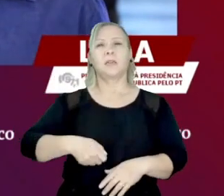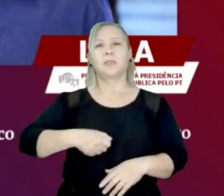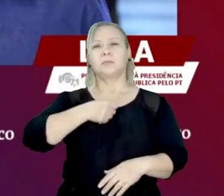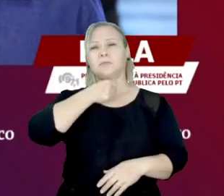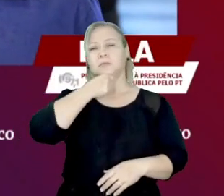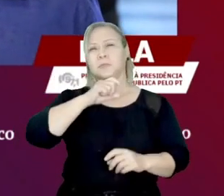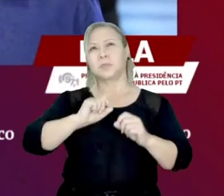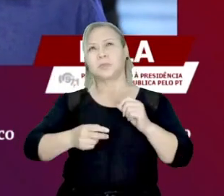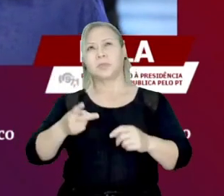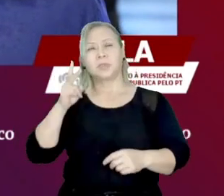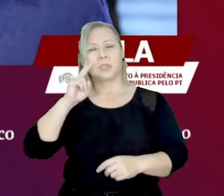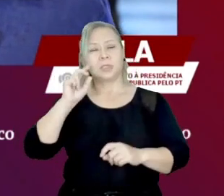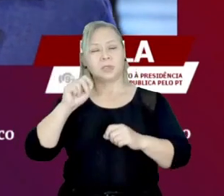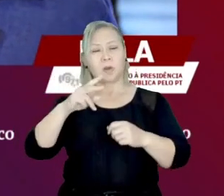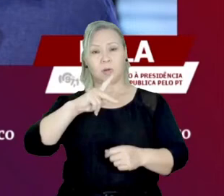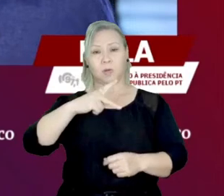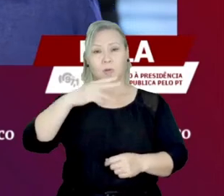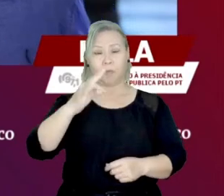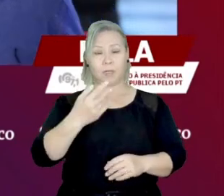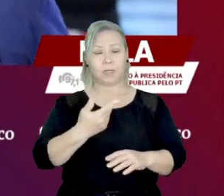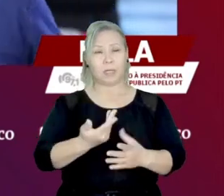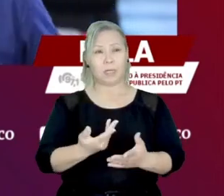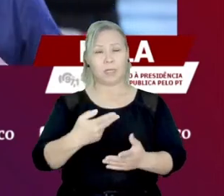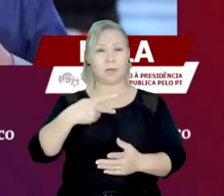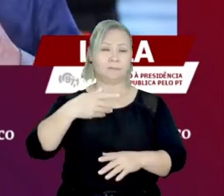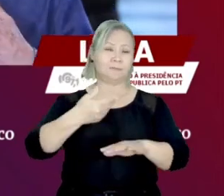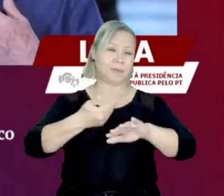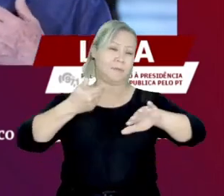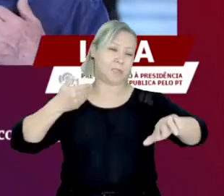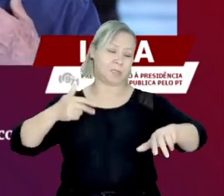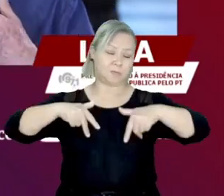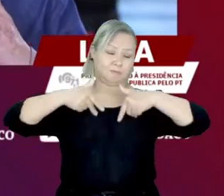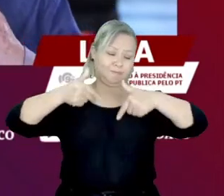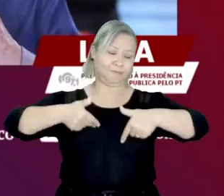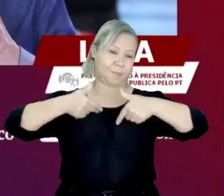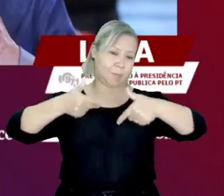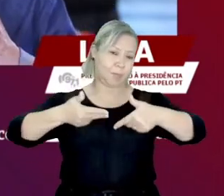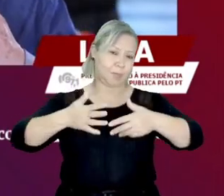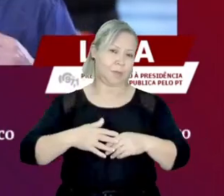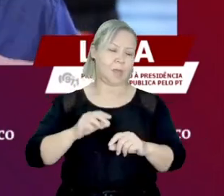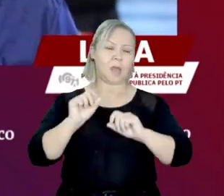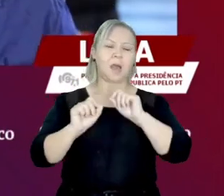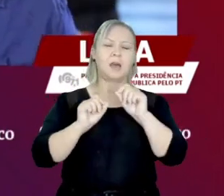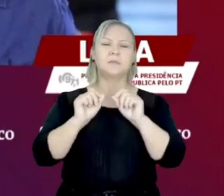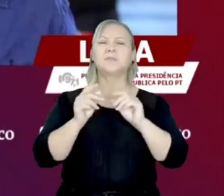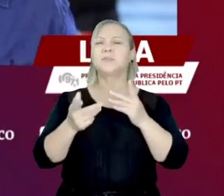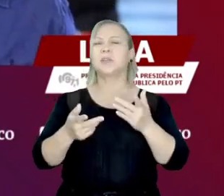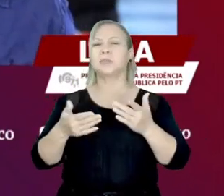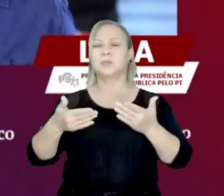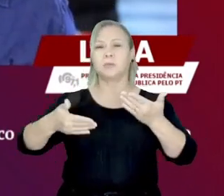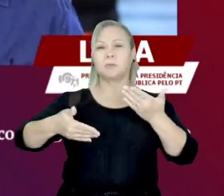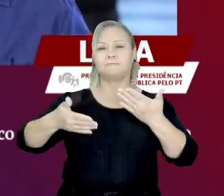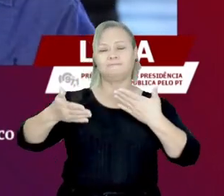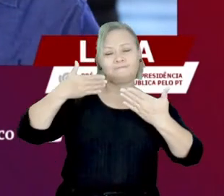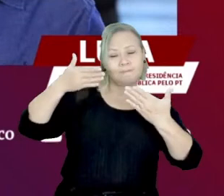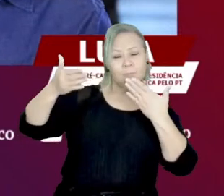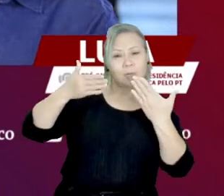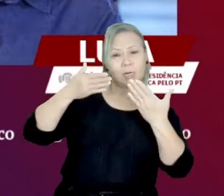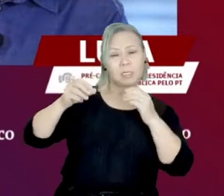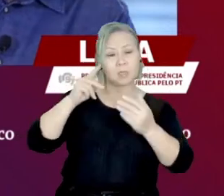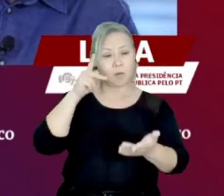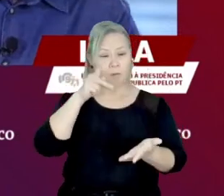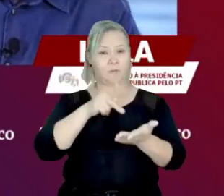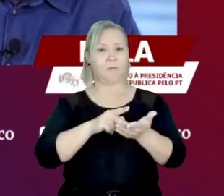o Partido dos Trabalhadores havia afastado de sua militância, e agora com essa retomada, né, desse impulsionamento da